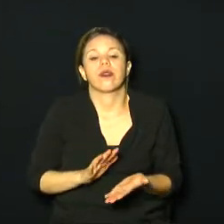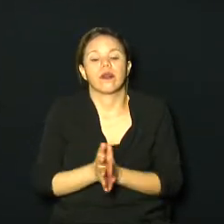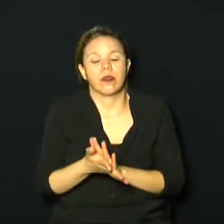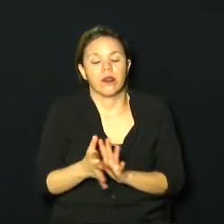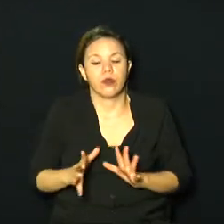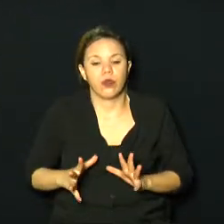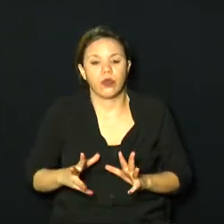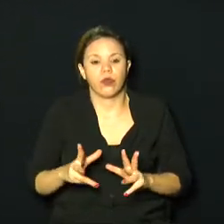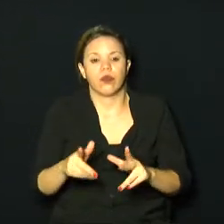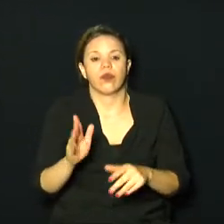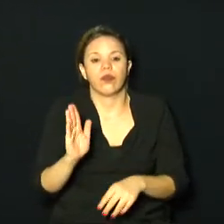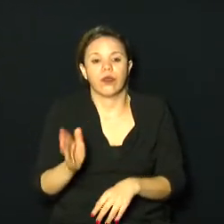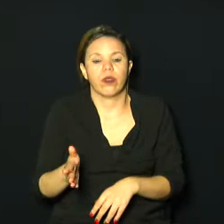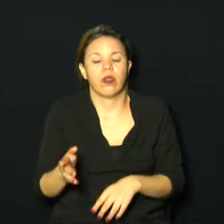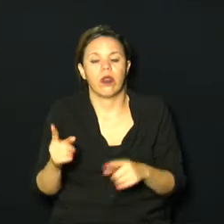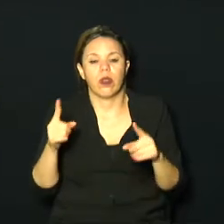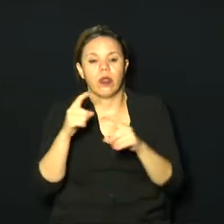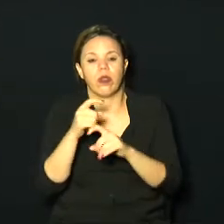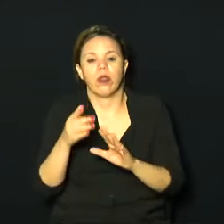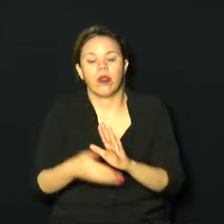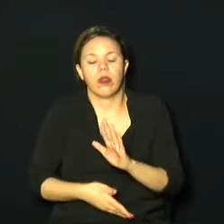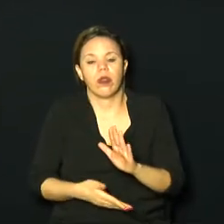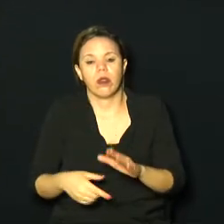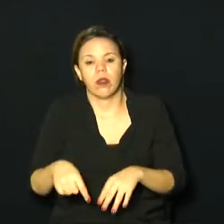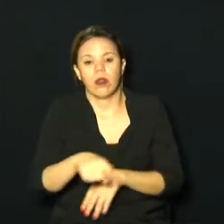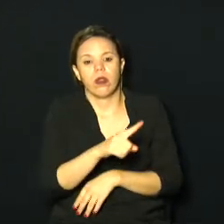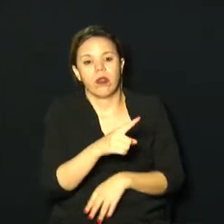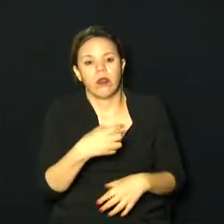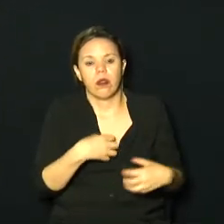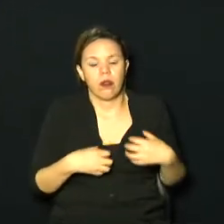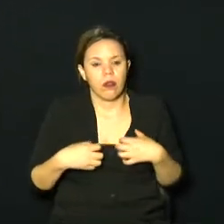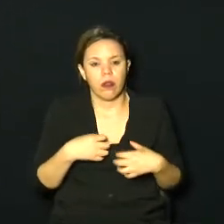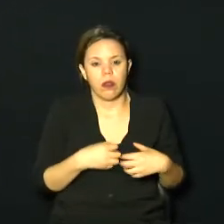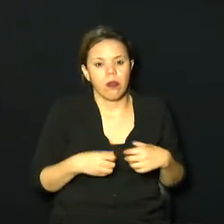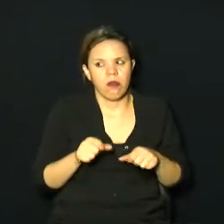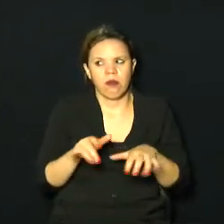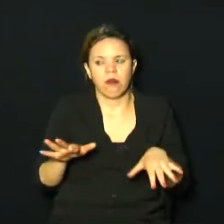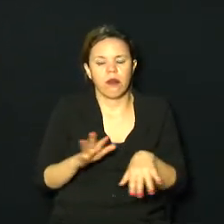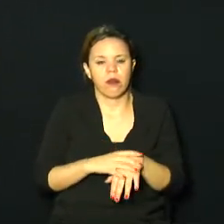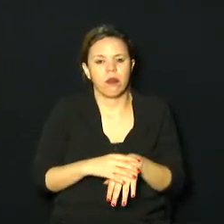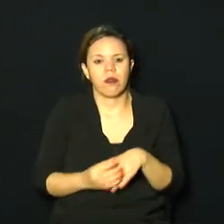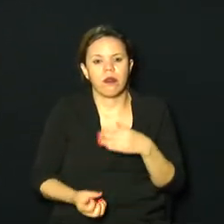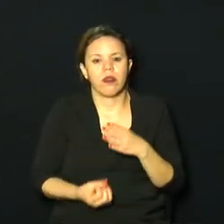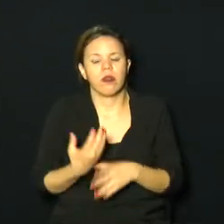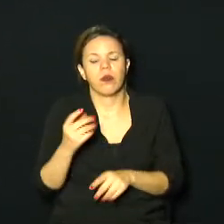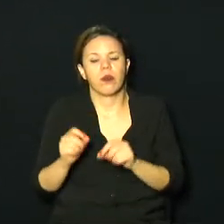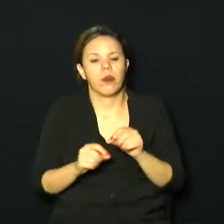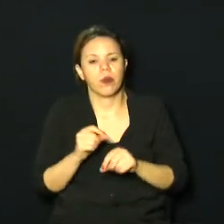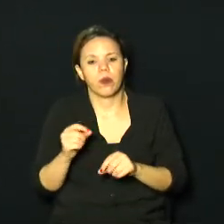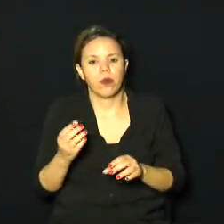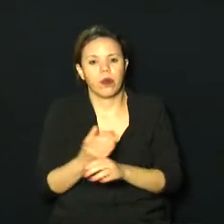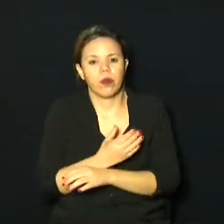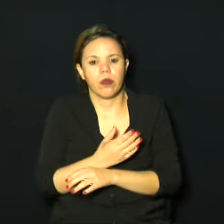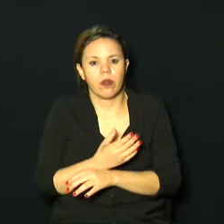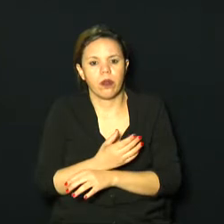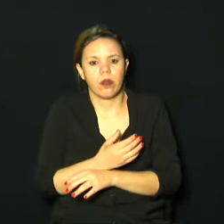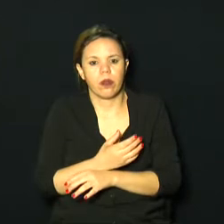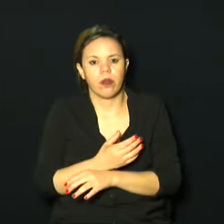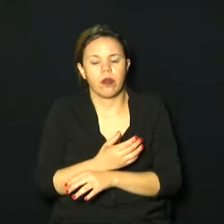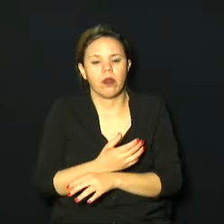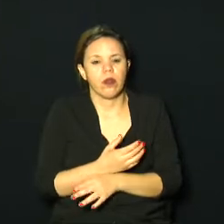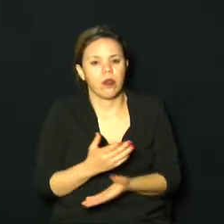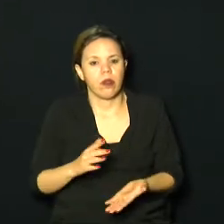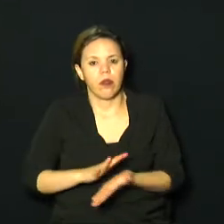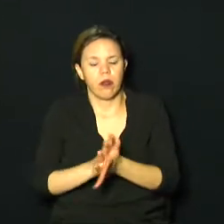todo mundo já está com todas as dificuldades, ter que ainda passar por uma situação de pandemia. Para acontecer o que concretamente? Vai passar o trator no